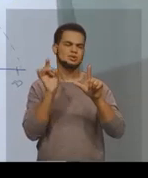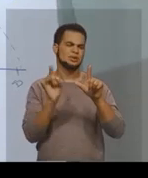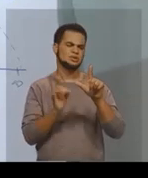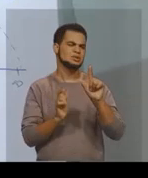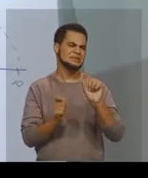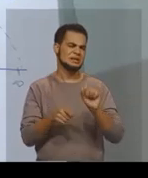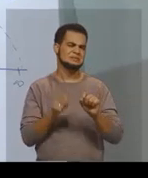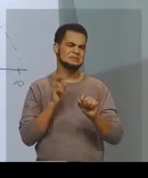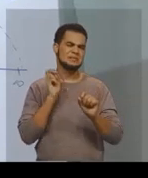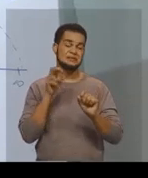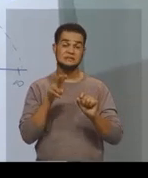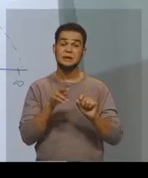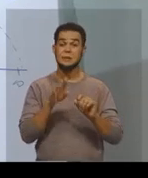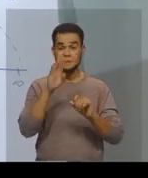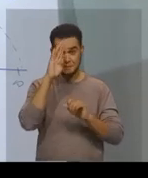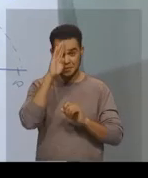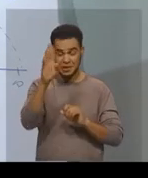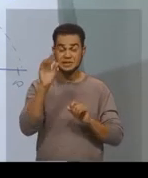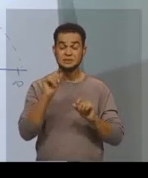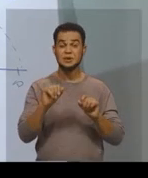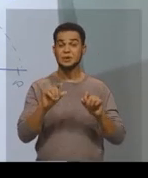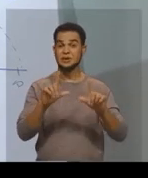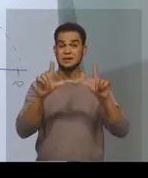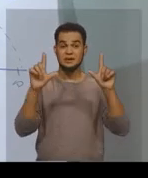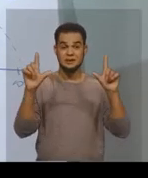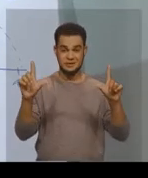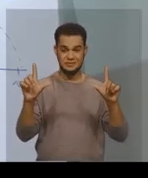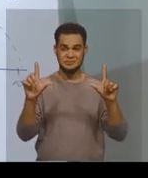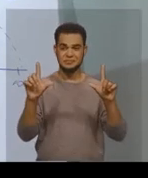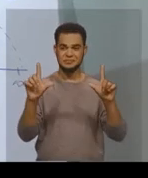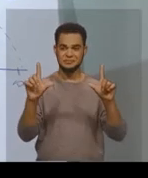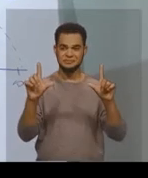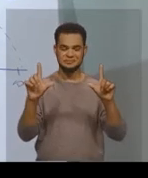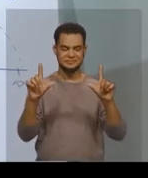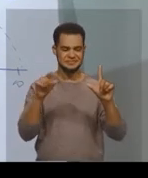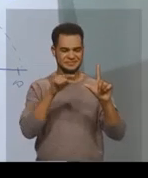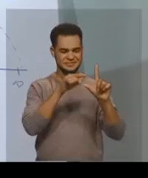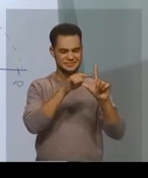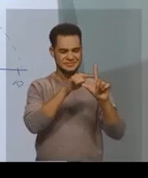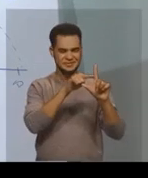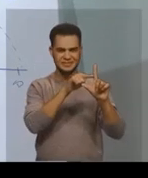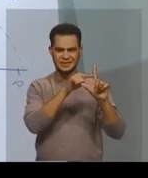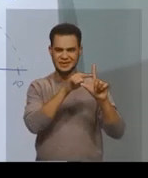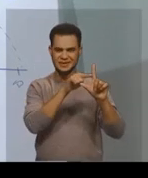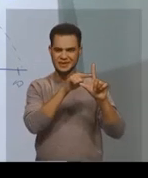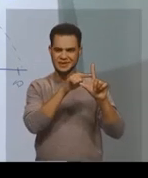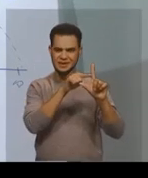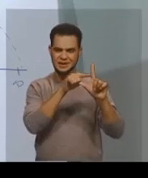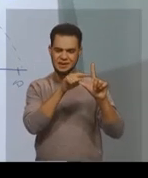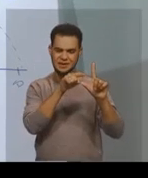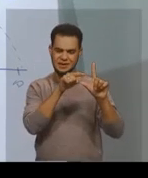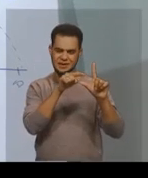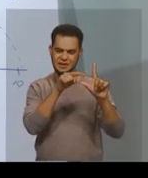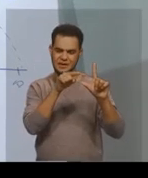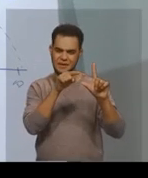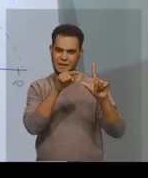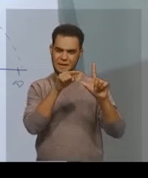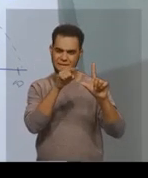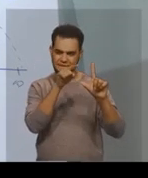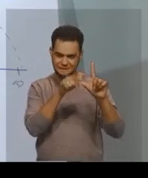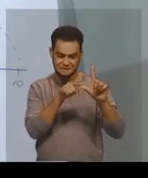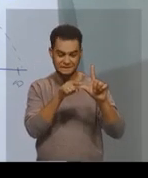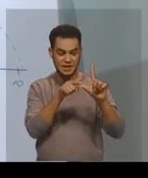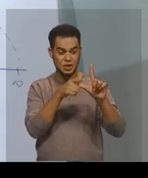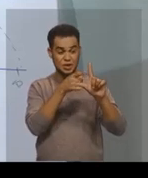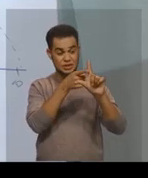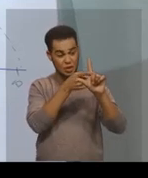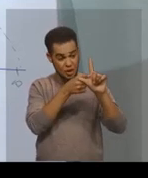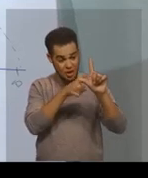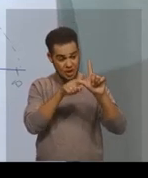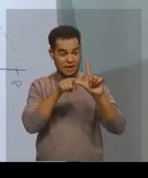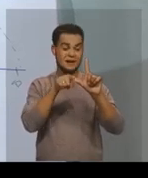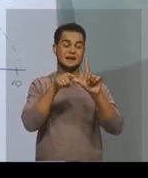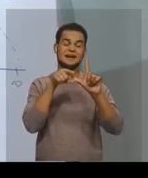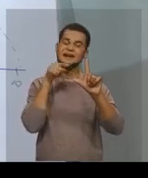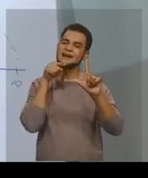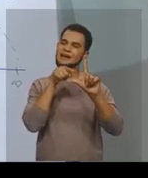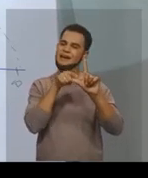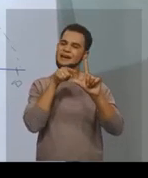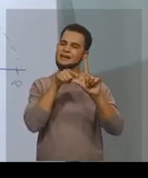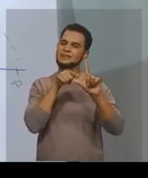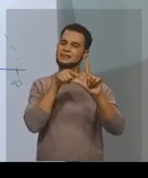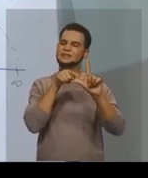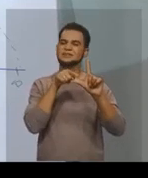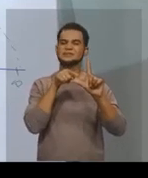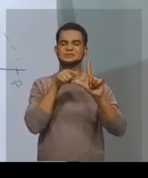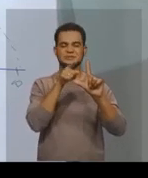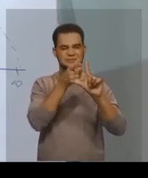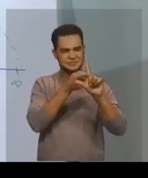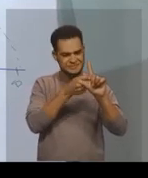que forme essa curvatura aqui, né, que ele veio aqui e virou, que deu o encontro, né, e dá